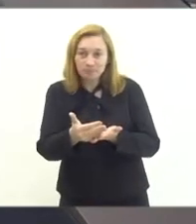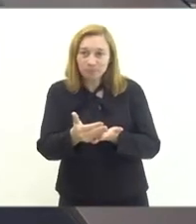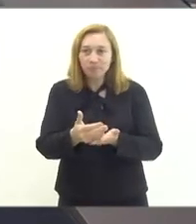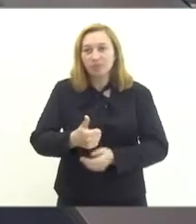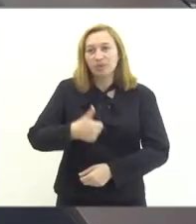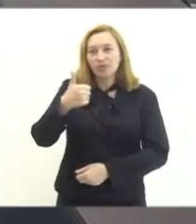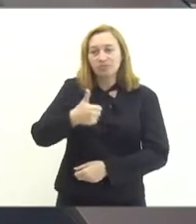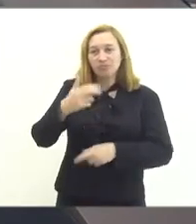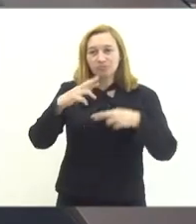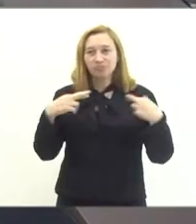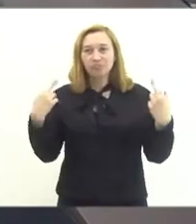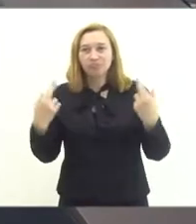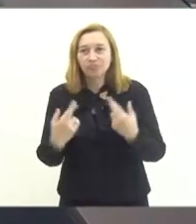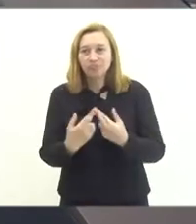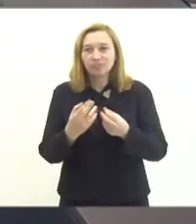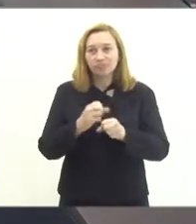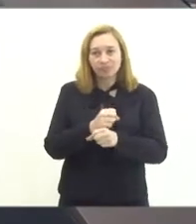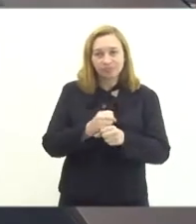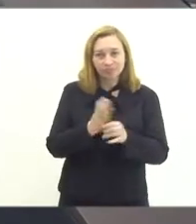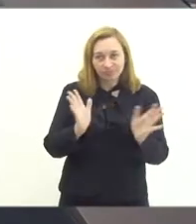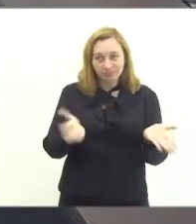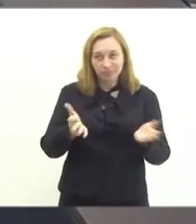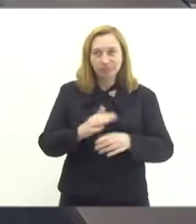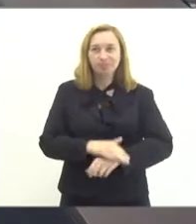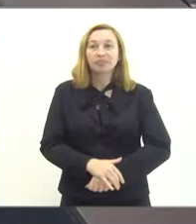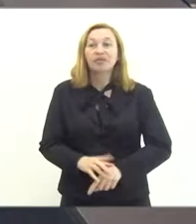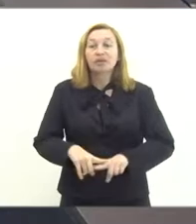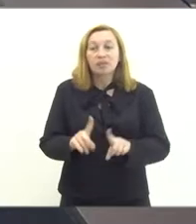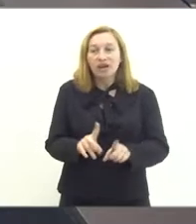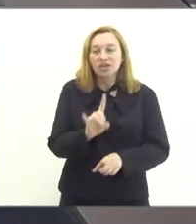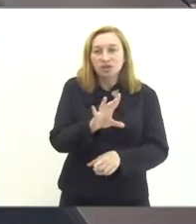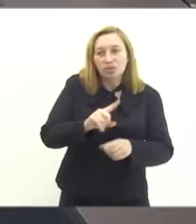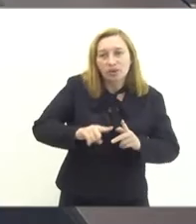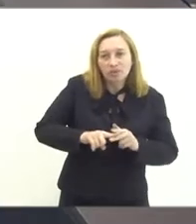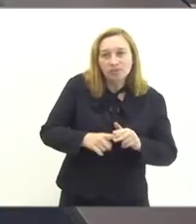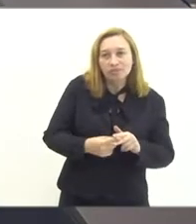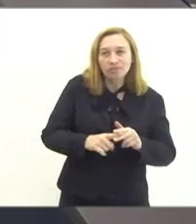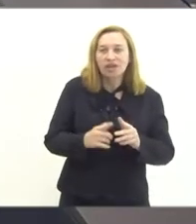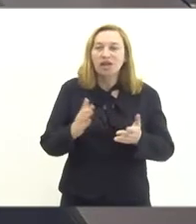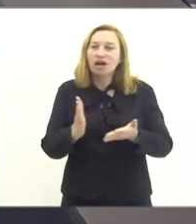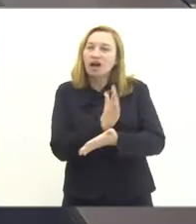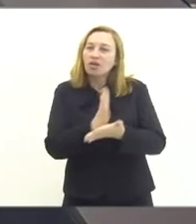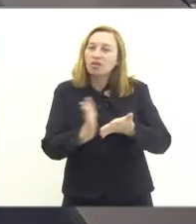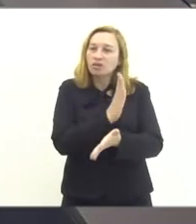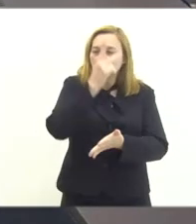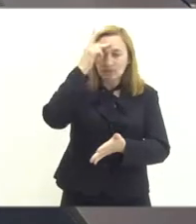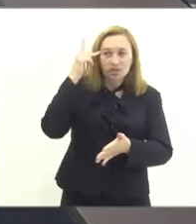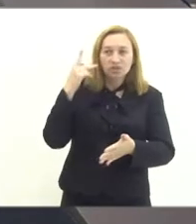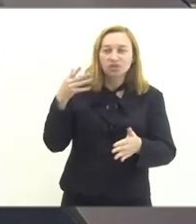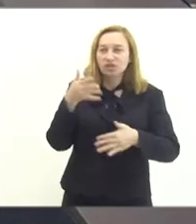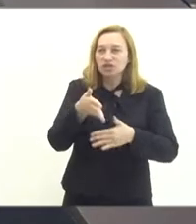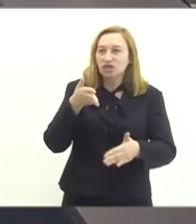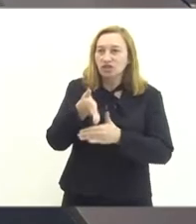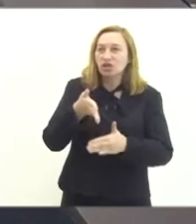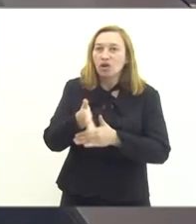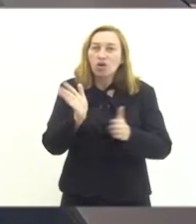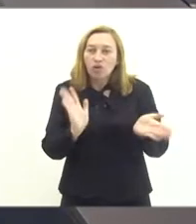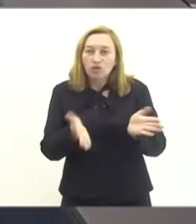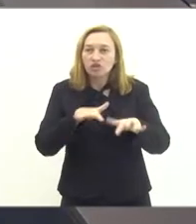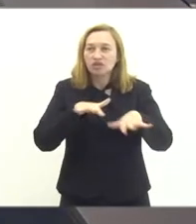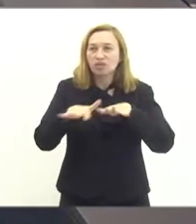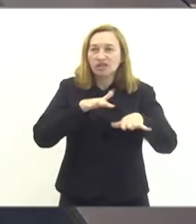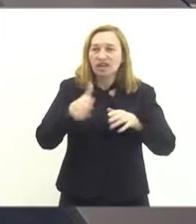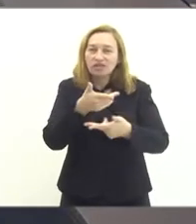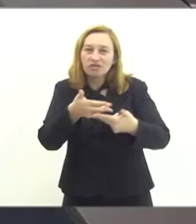primeira audiência desse ano Mas é só para ajustar as pessoas que estão chegando hoje o dia tá bem movimentado nos